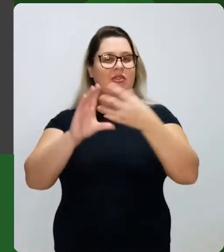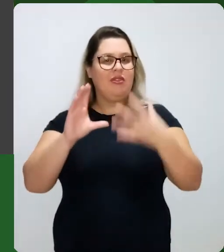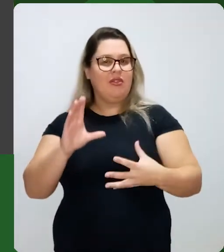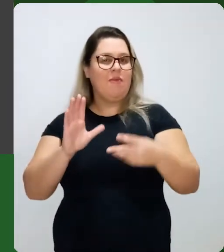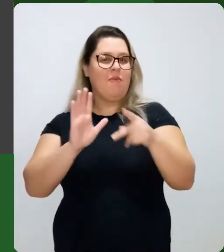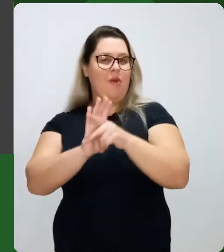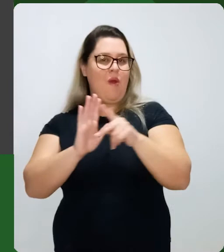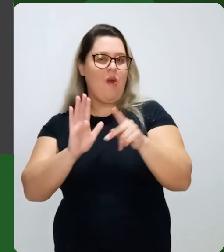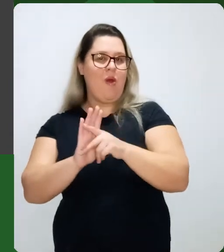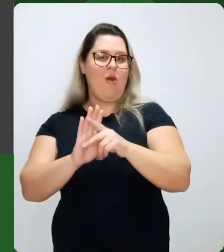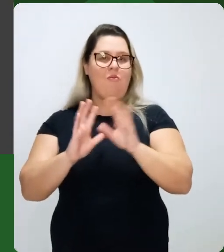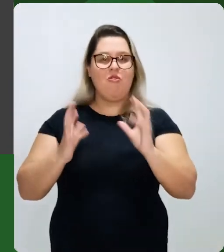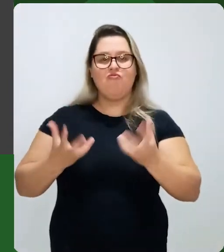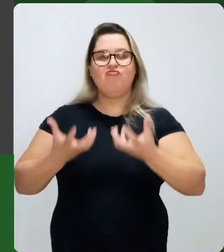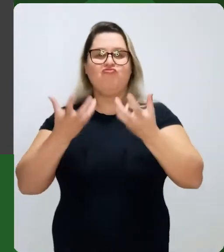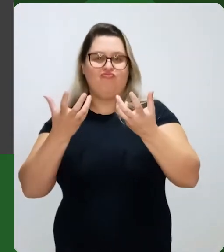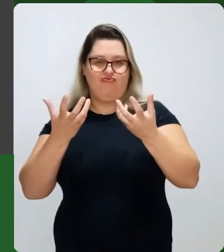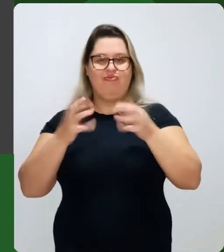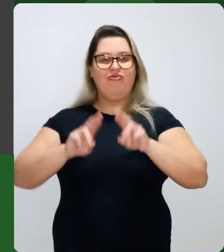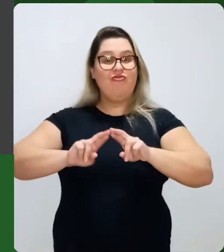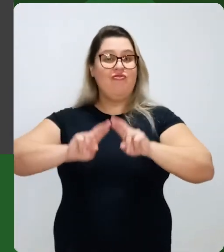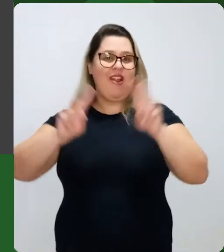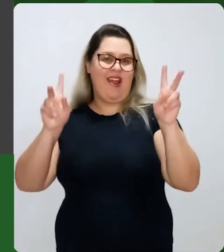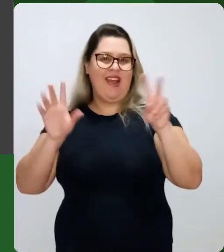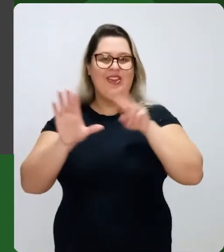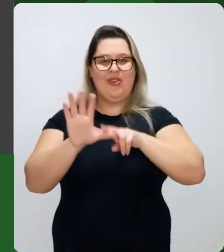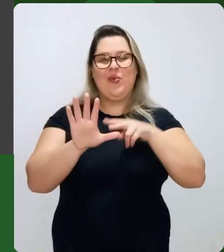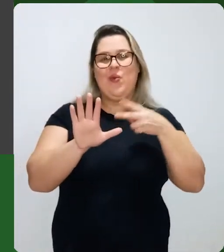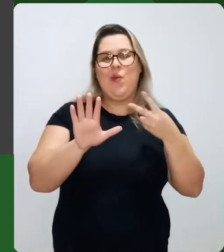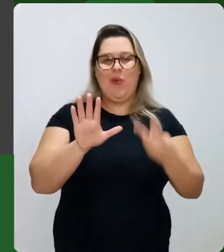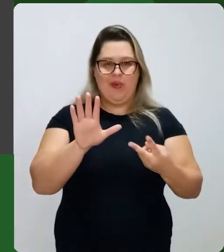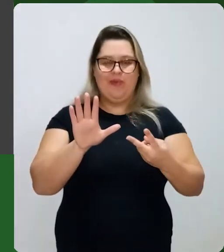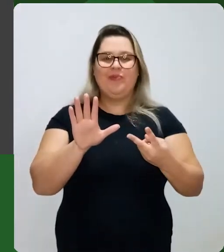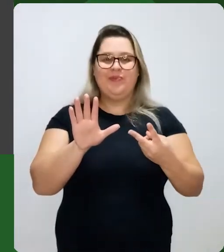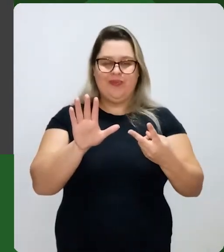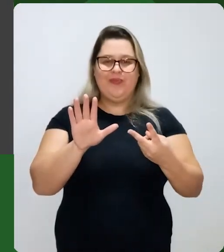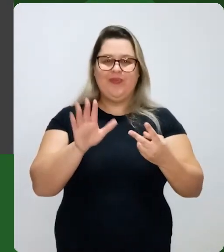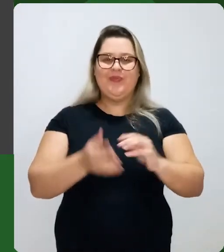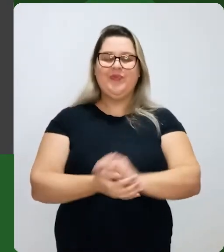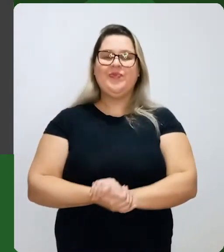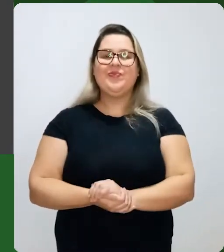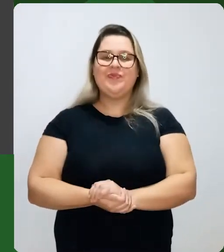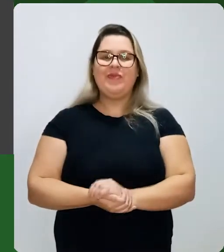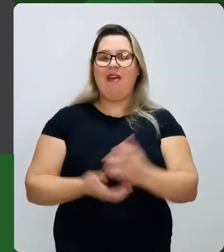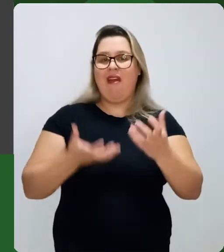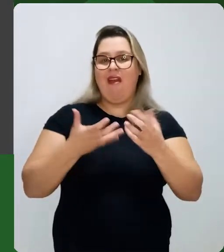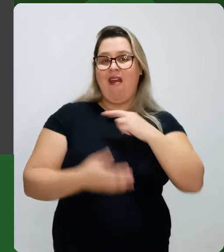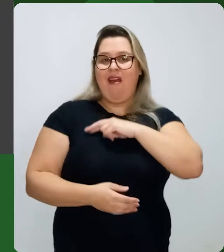suas características próprias, trazer um croquis mais diferenciado, mais